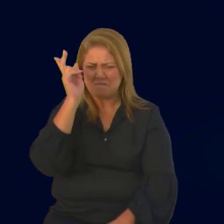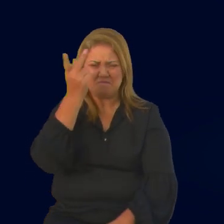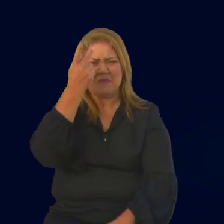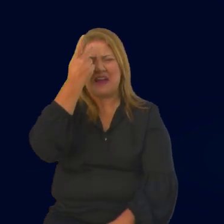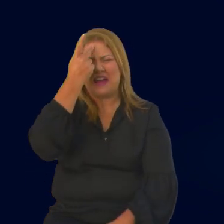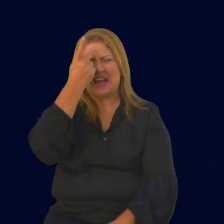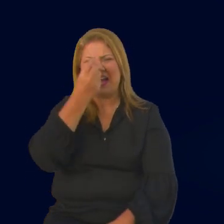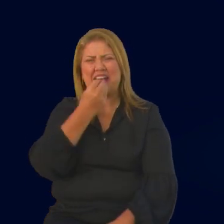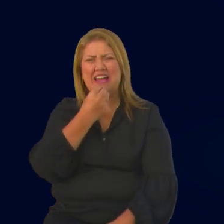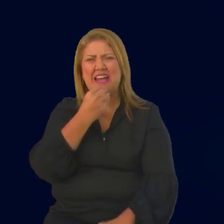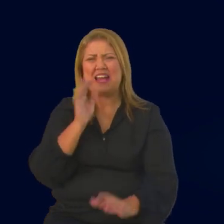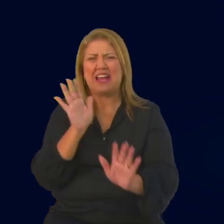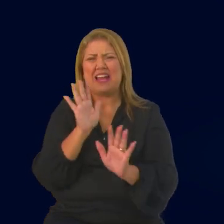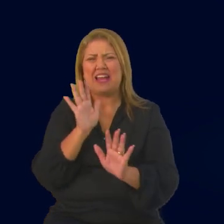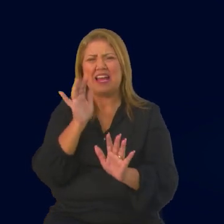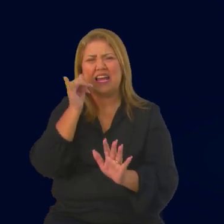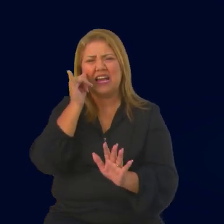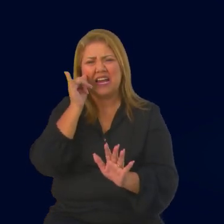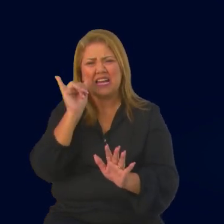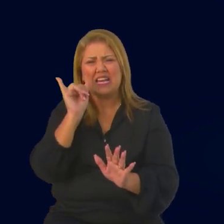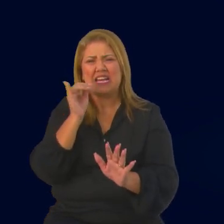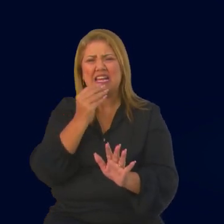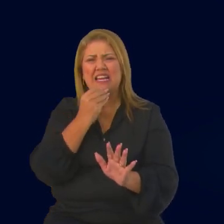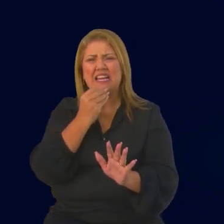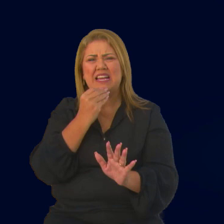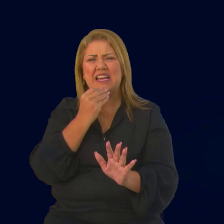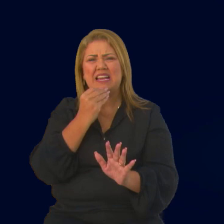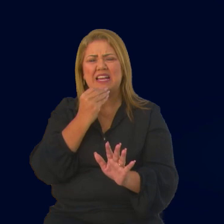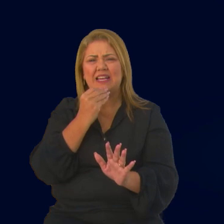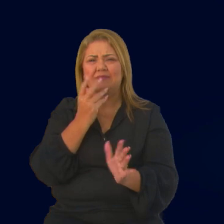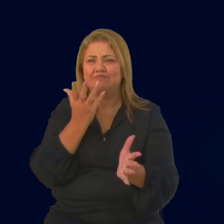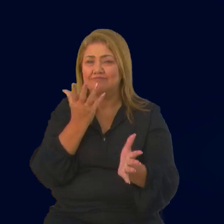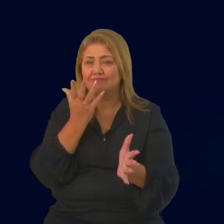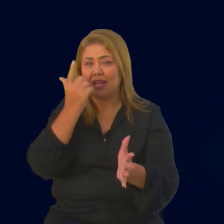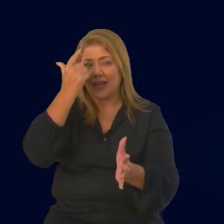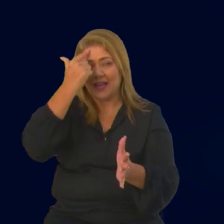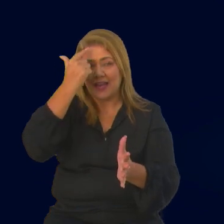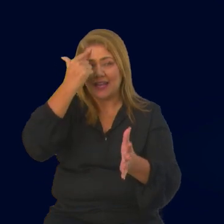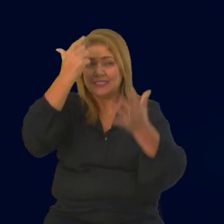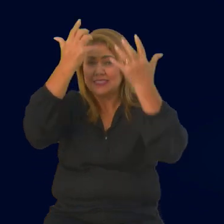isso? O que, que acontece no nosso cérebro?